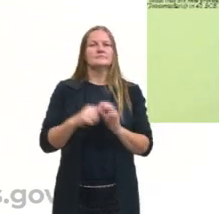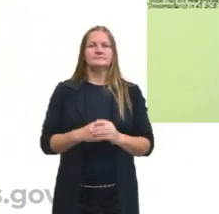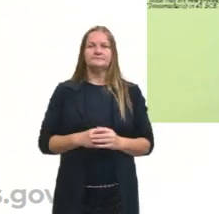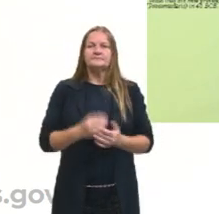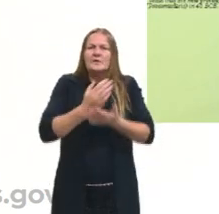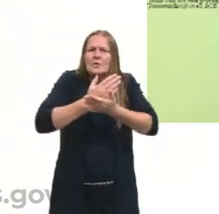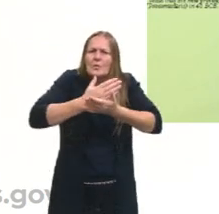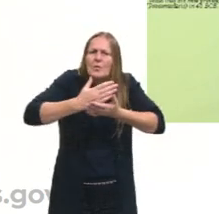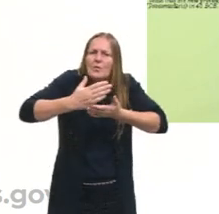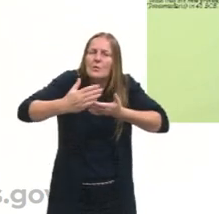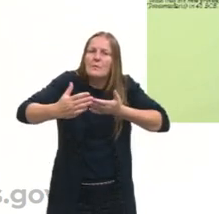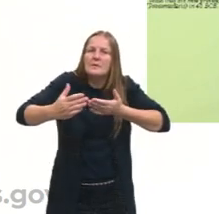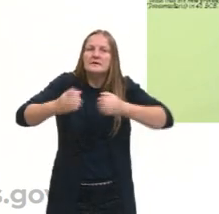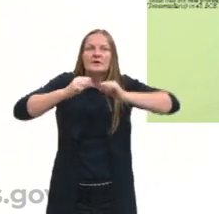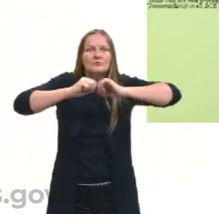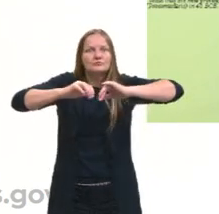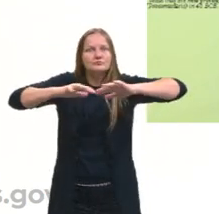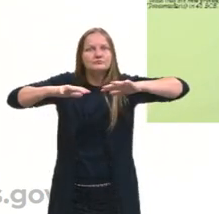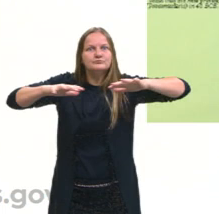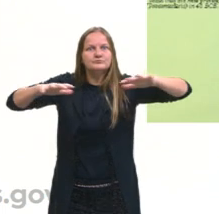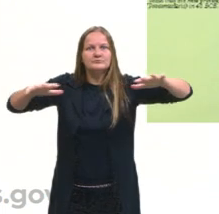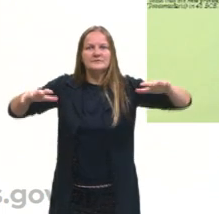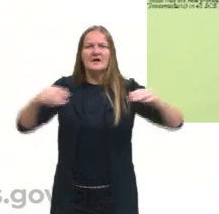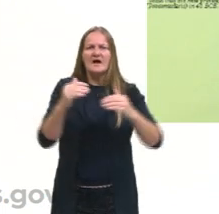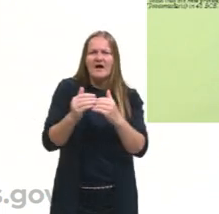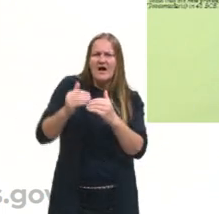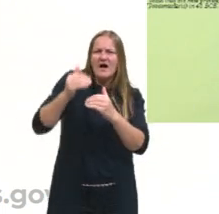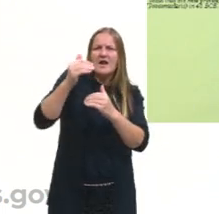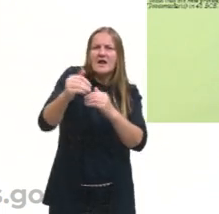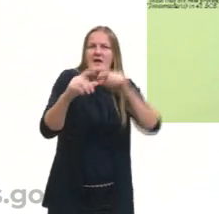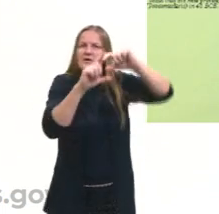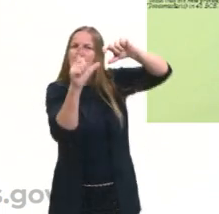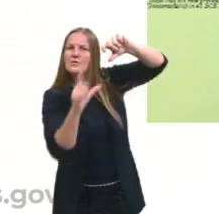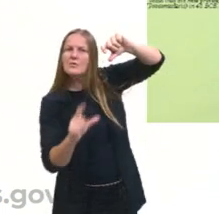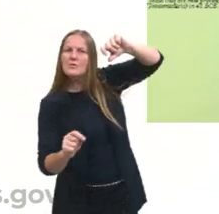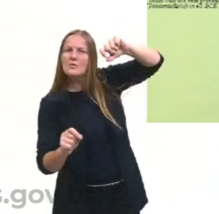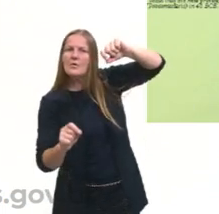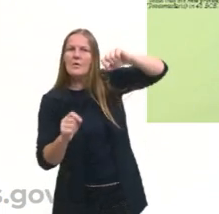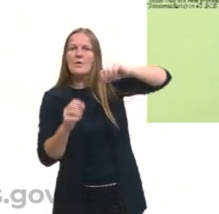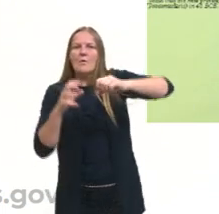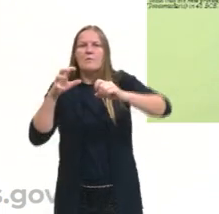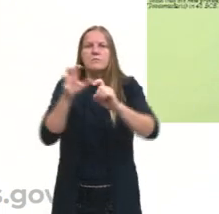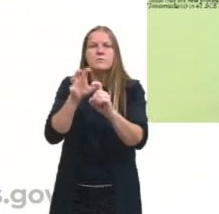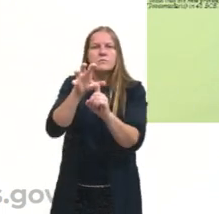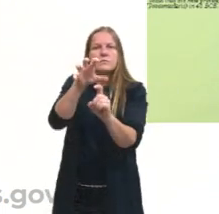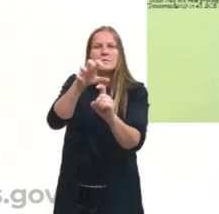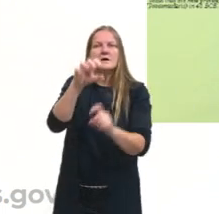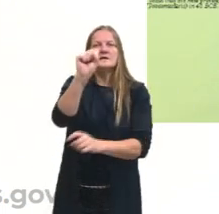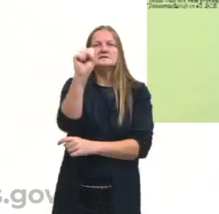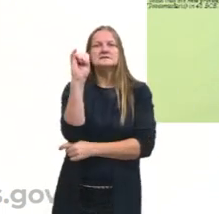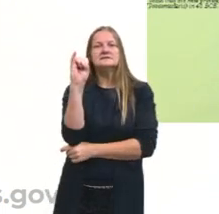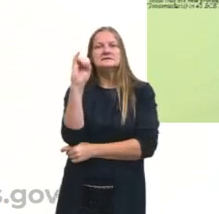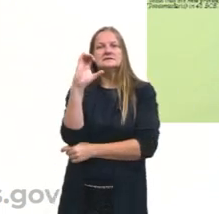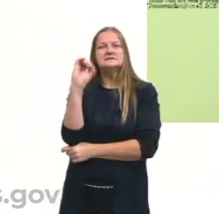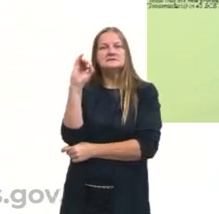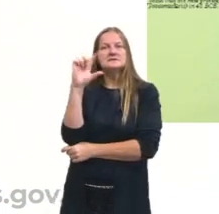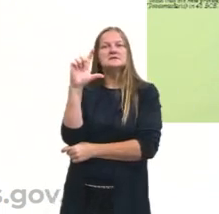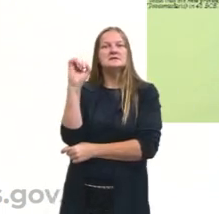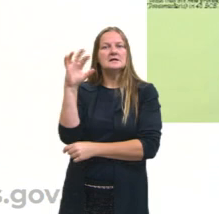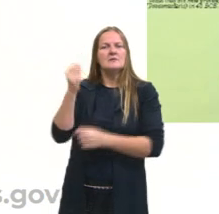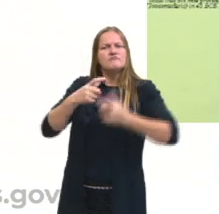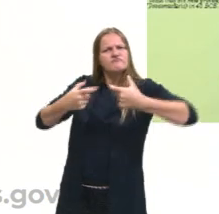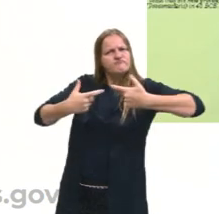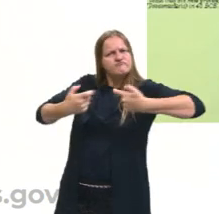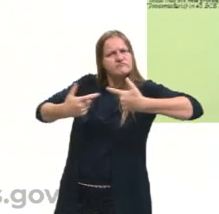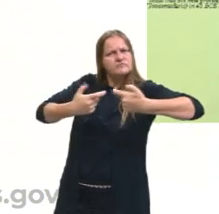começar a se expandir para além dessa pênis e ela vai tomar a Cecília e vai entrar em